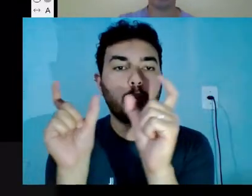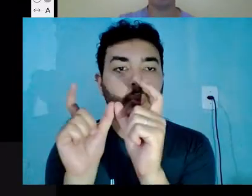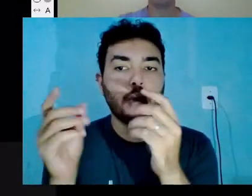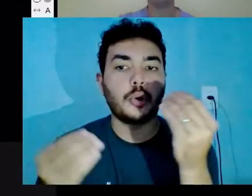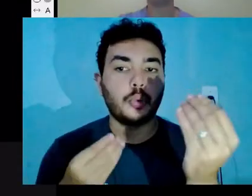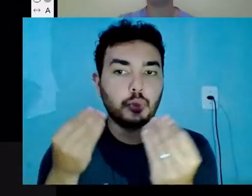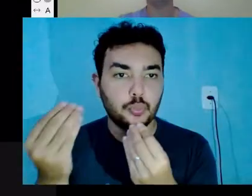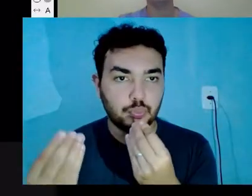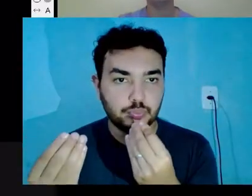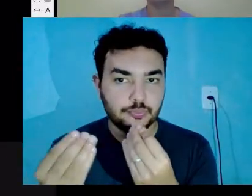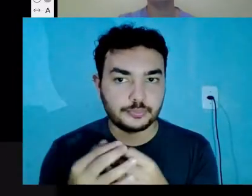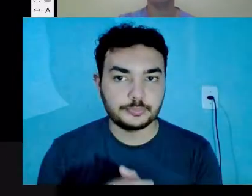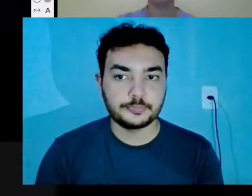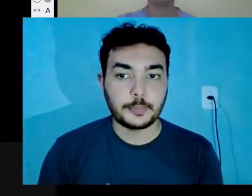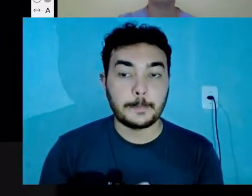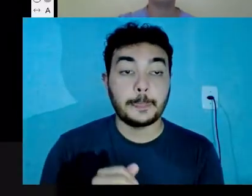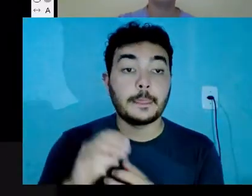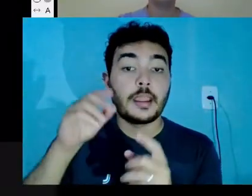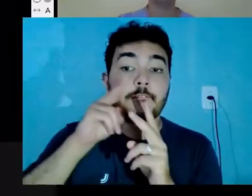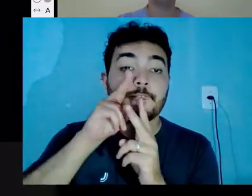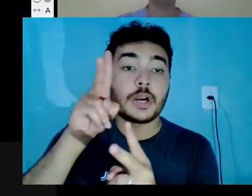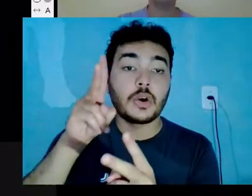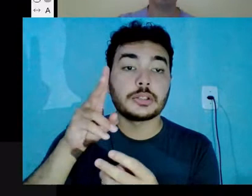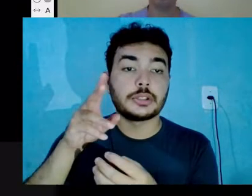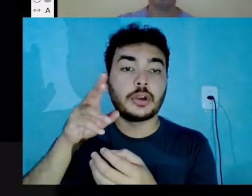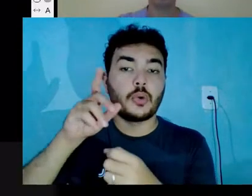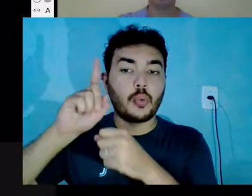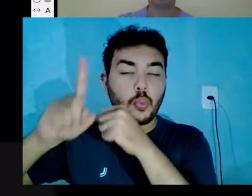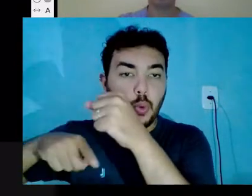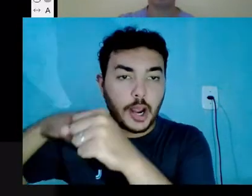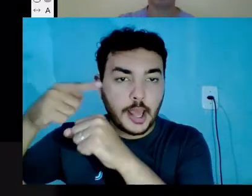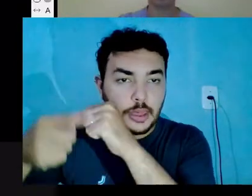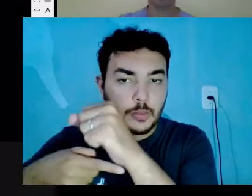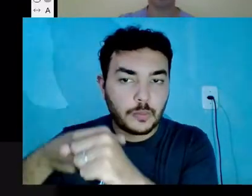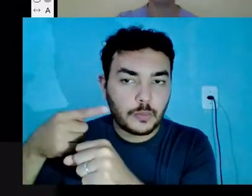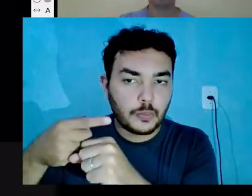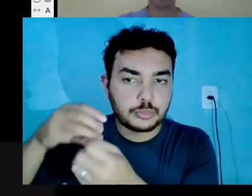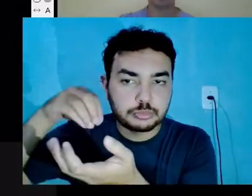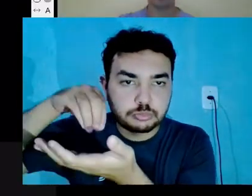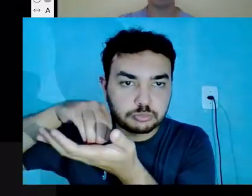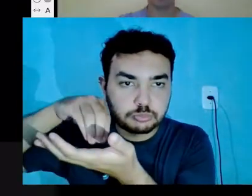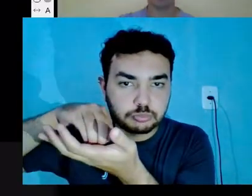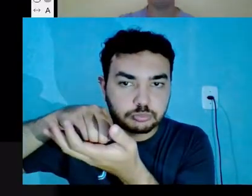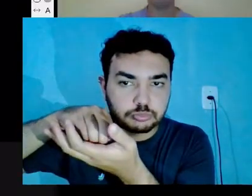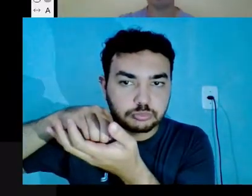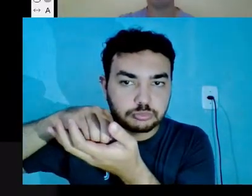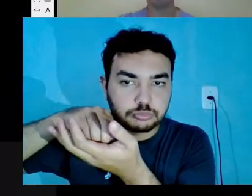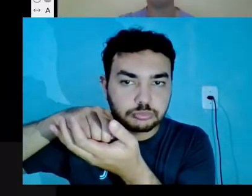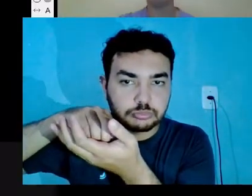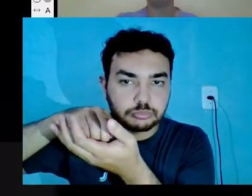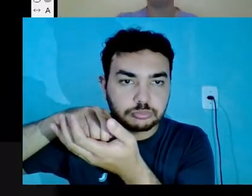vai atrair esse elétron aqui. Então, a força com que esse átomo do próprio onde o elétron está, atrai, vai